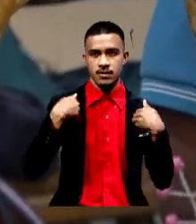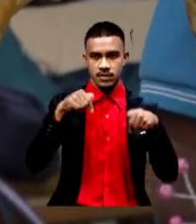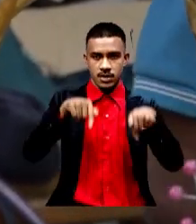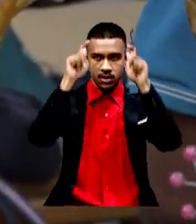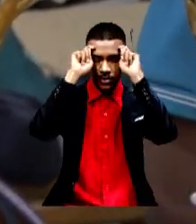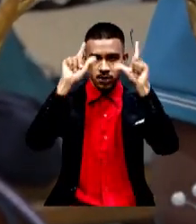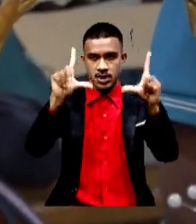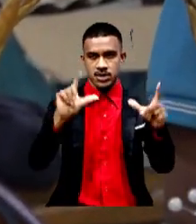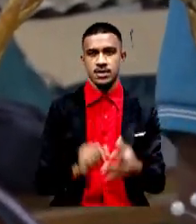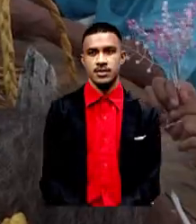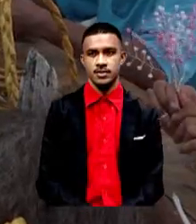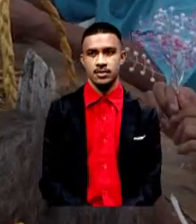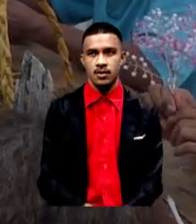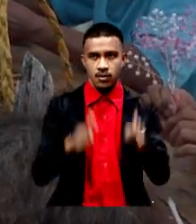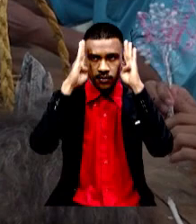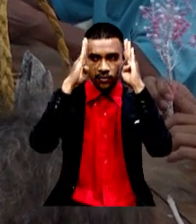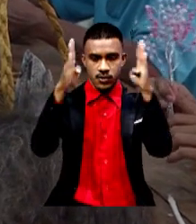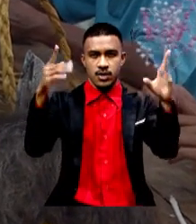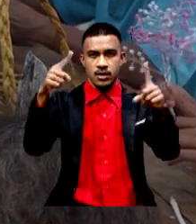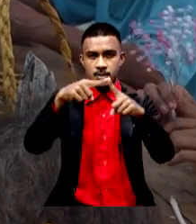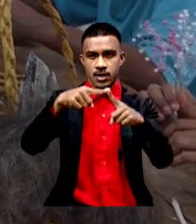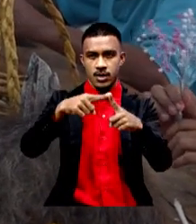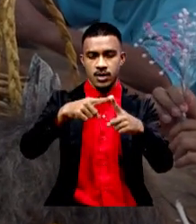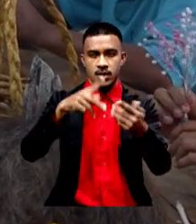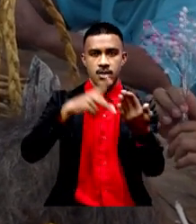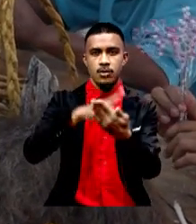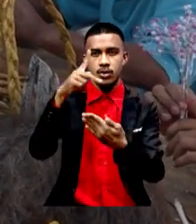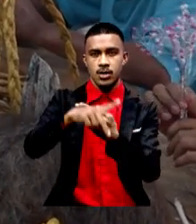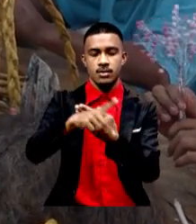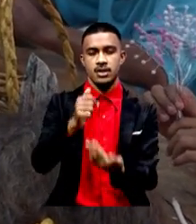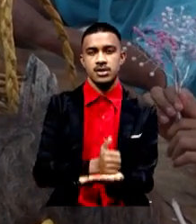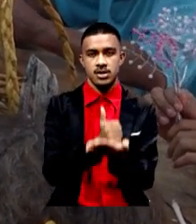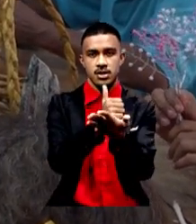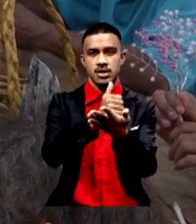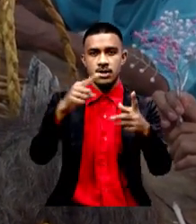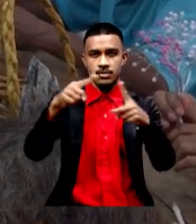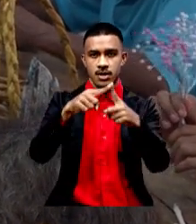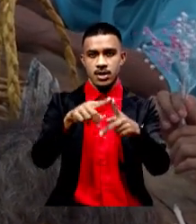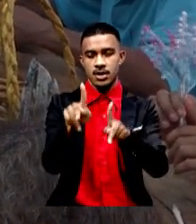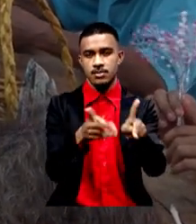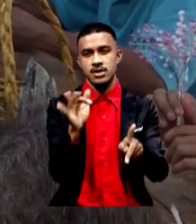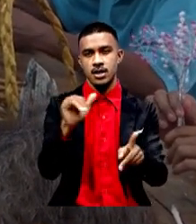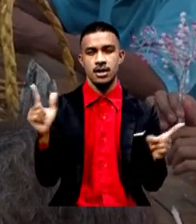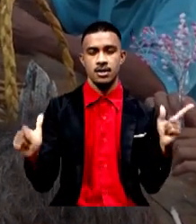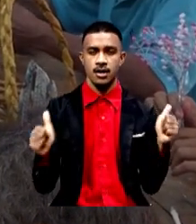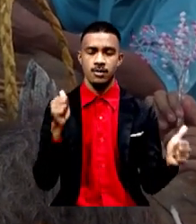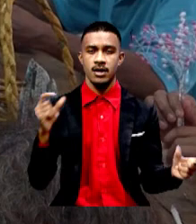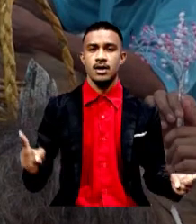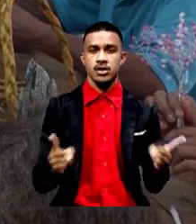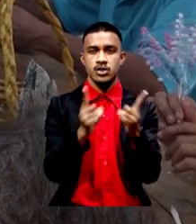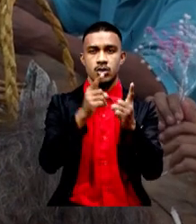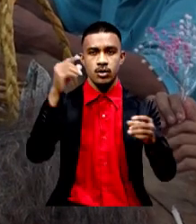Leste fokaliu ba programa assistência ba ema sirnebe enfrenta problema